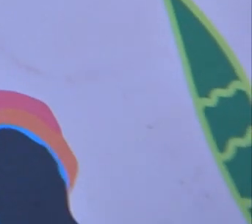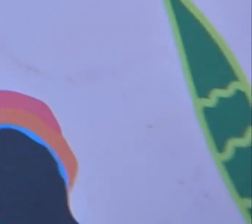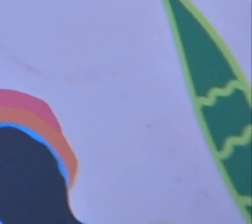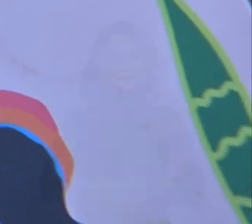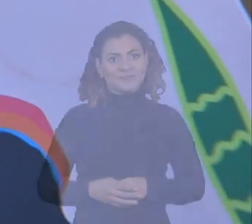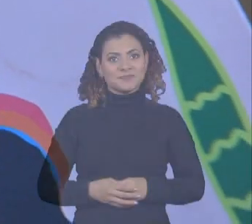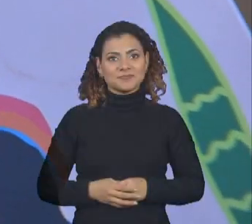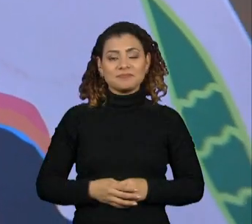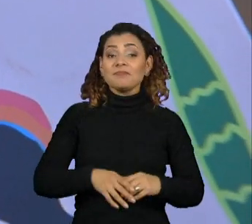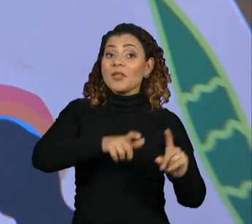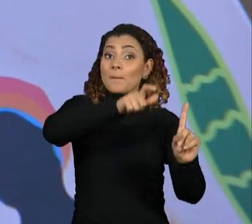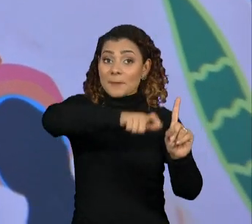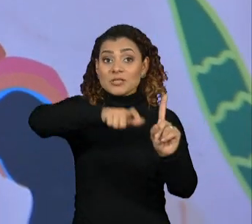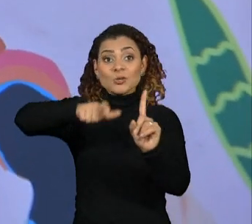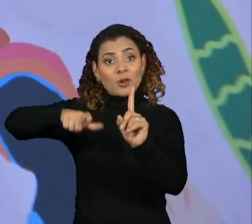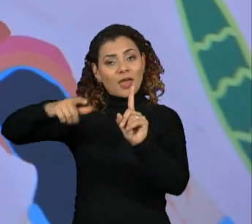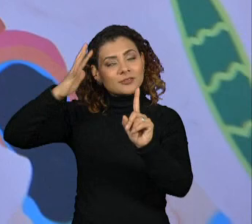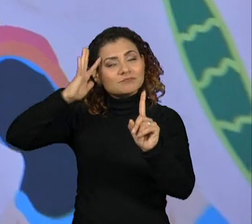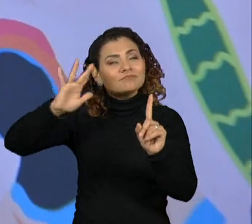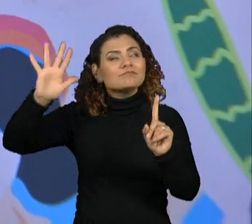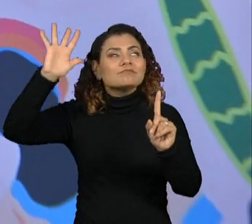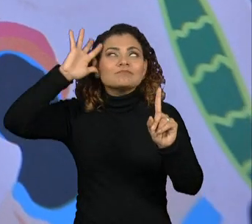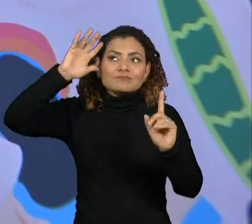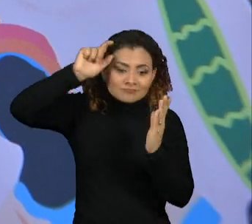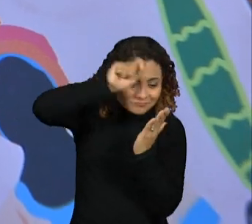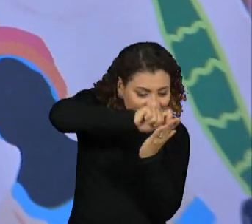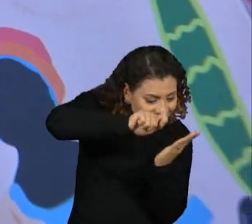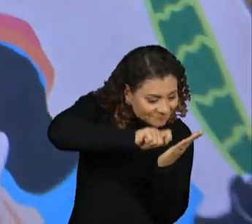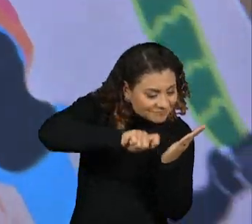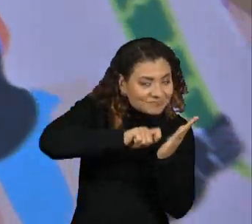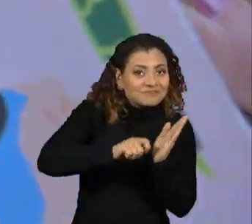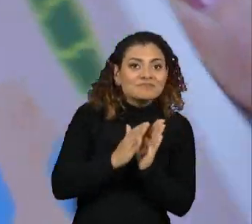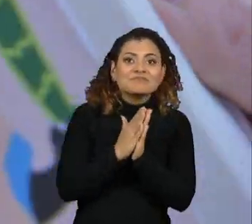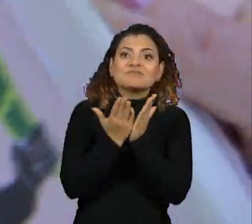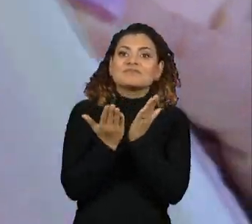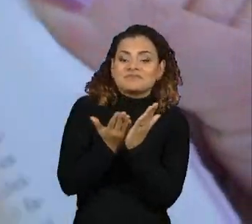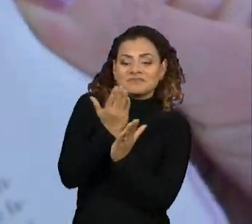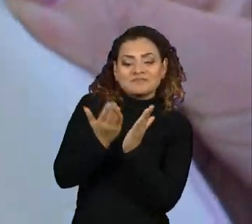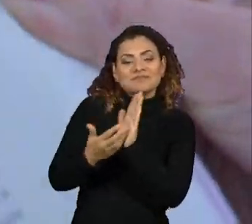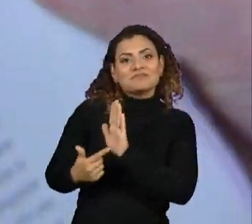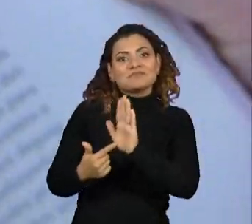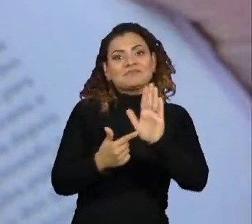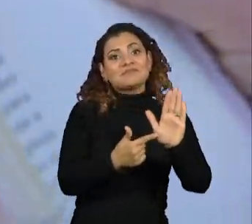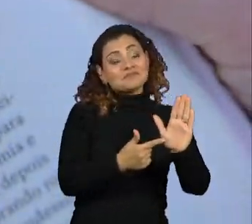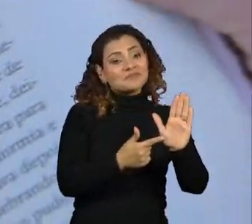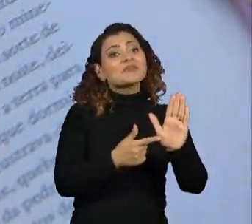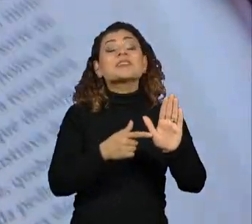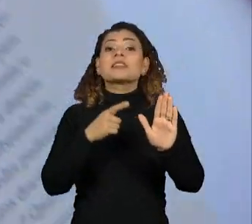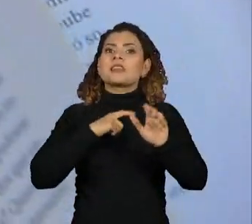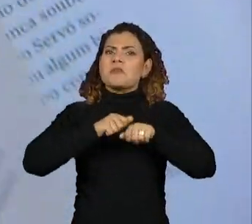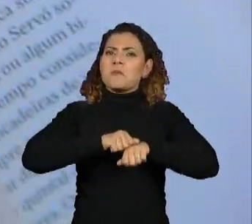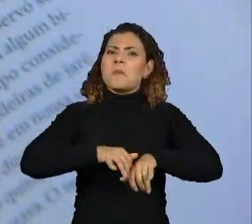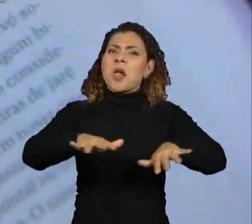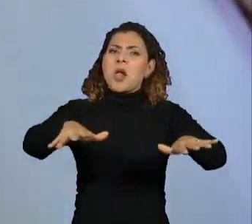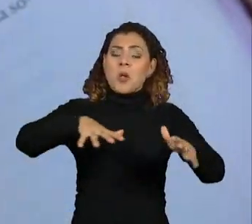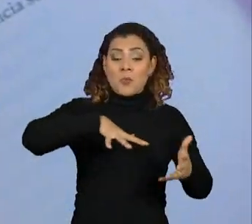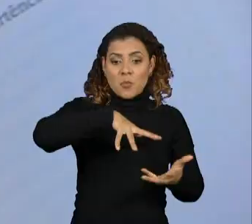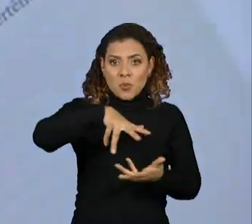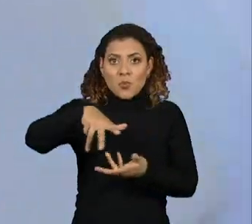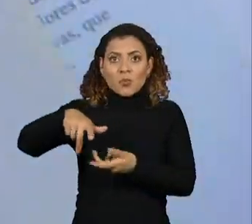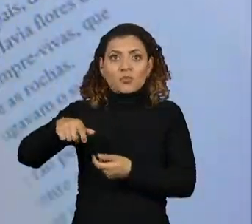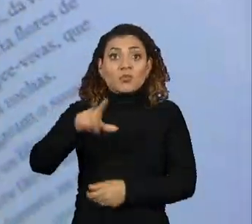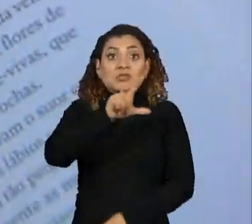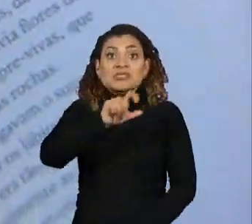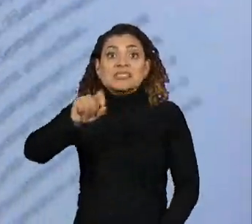Os personagens nascidos da imaginação do escritor nas agruras do sertão correram o mundo. Com 100 mil